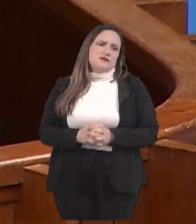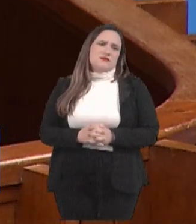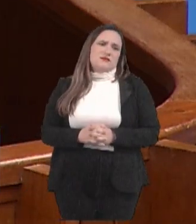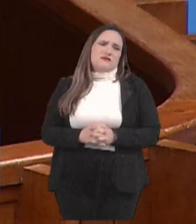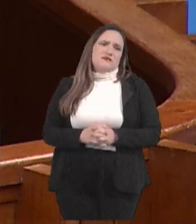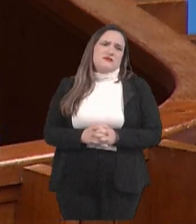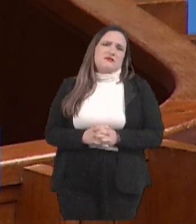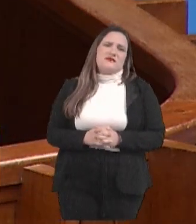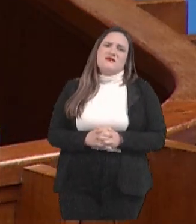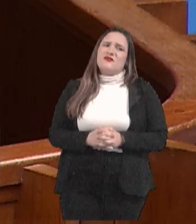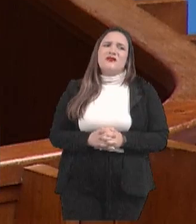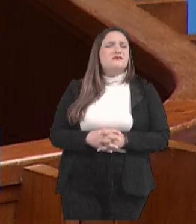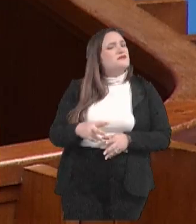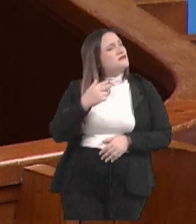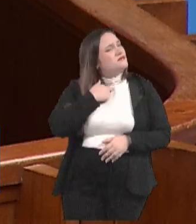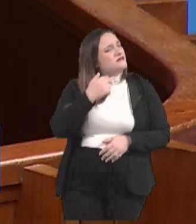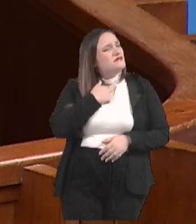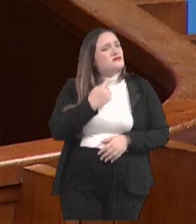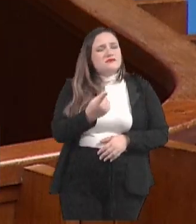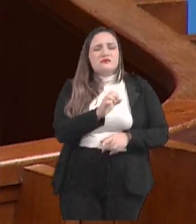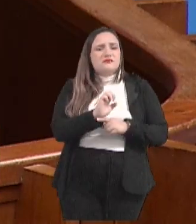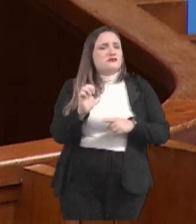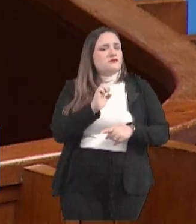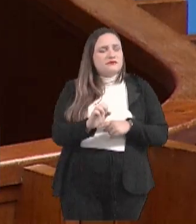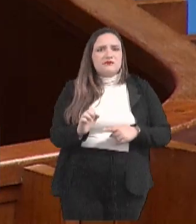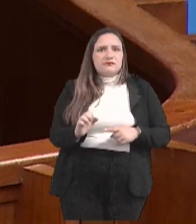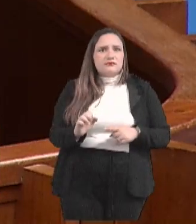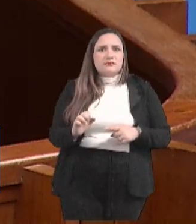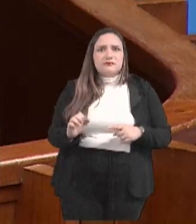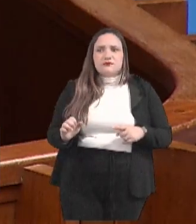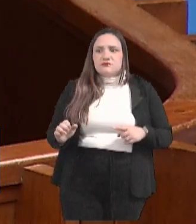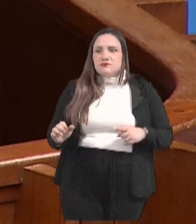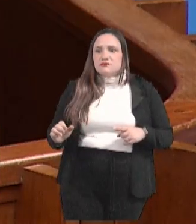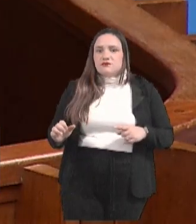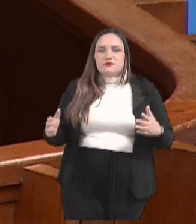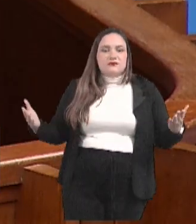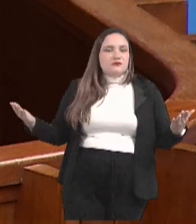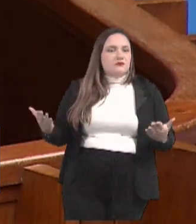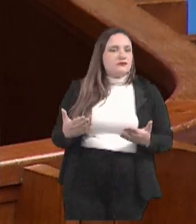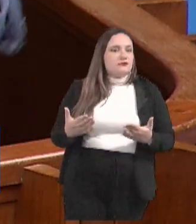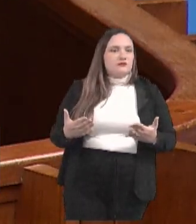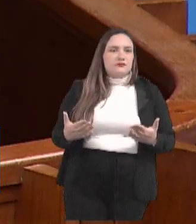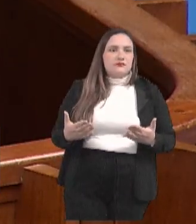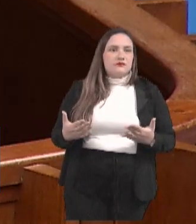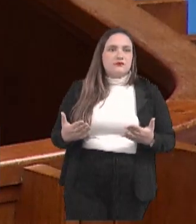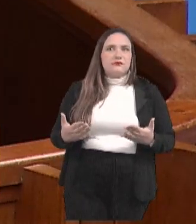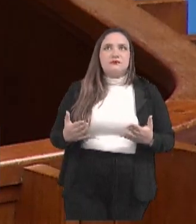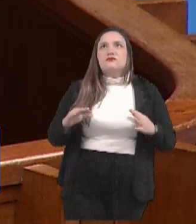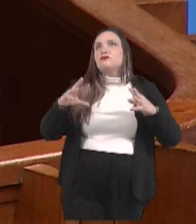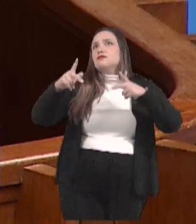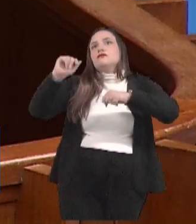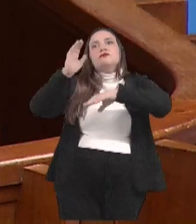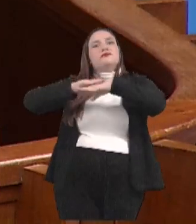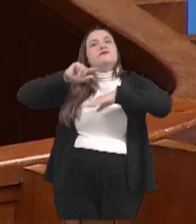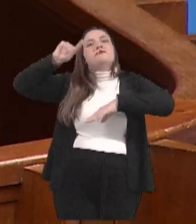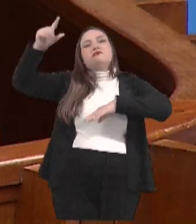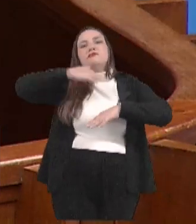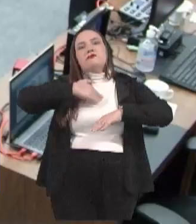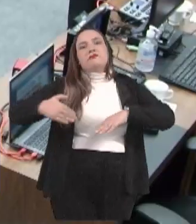um estado, Zeca, e centralizar tudo no governo federal. Se você faz hoje aqui uma